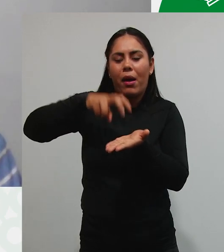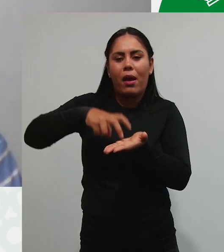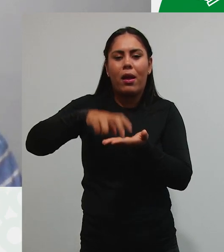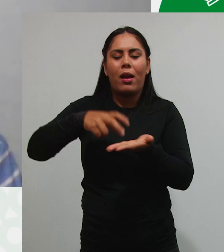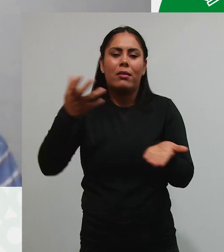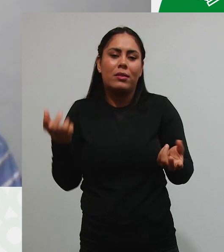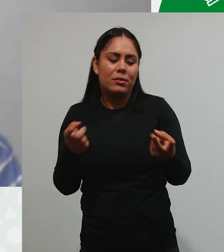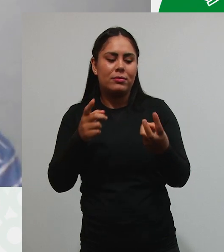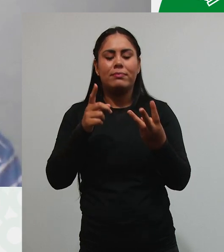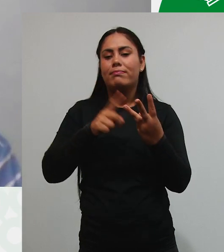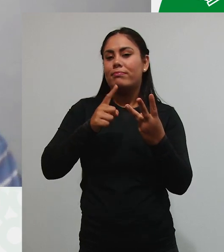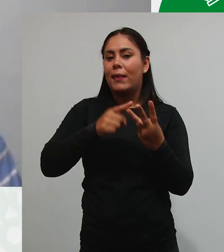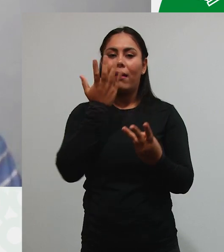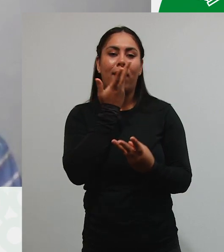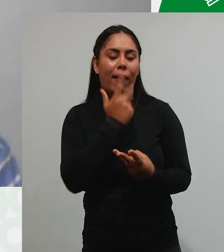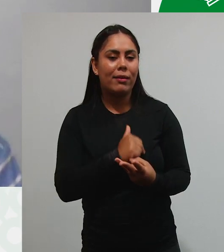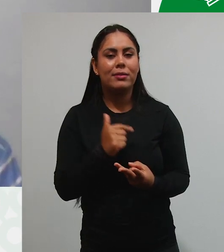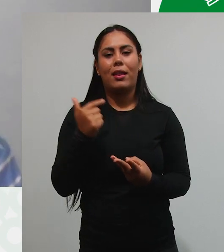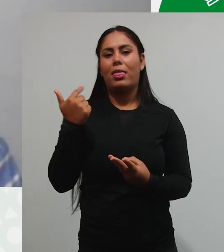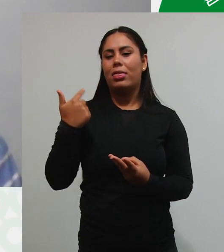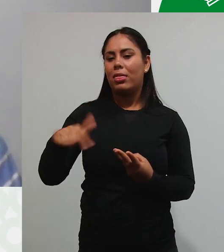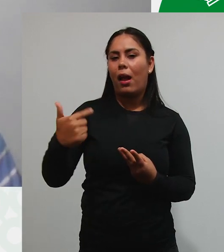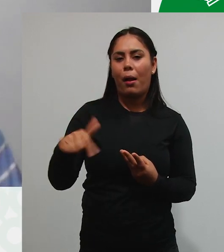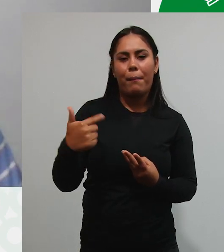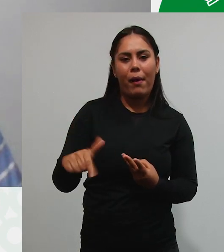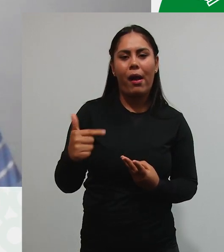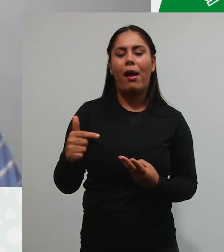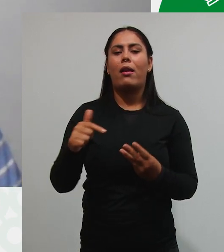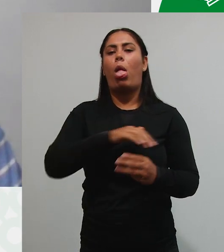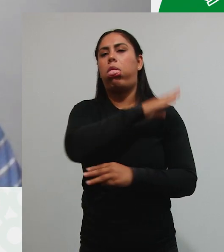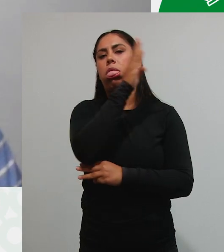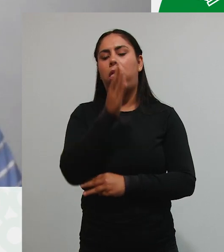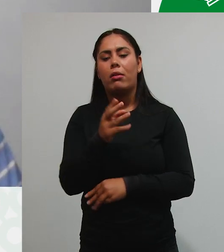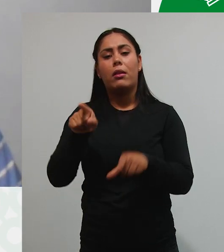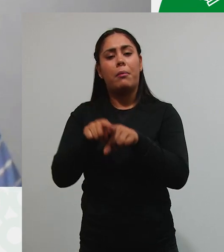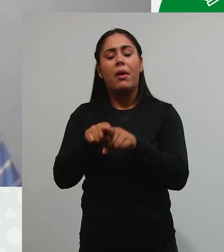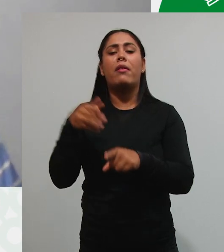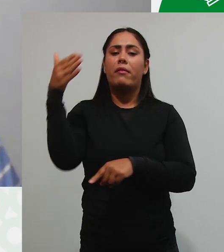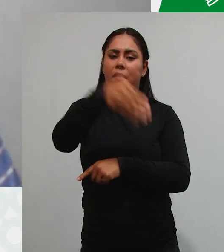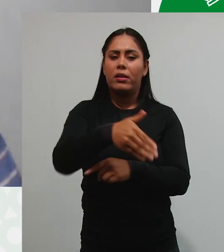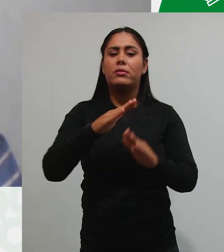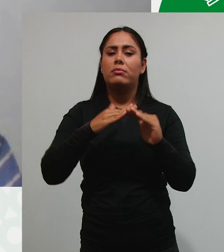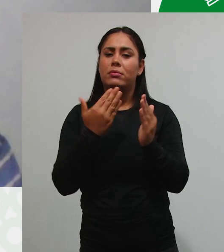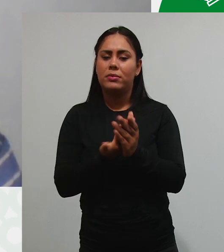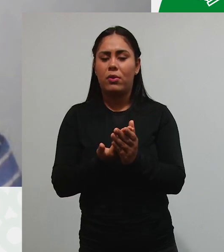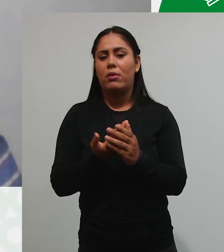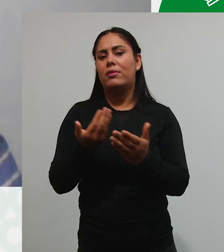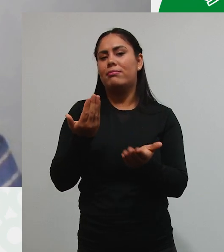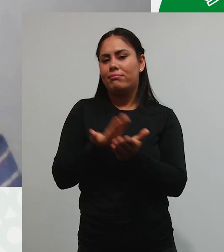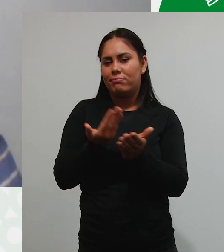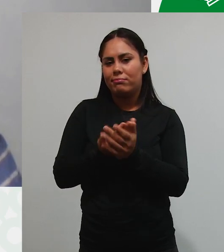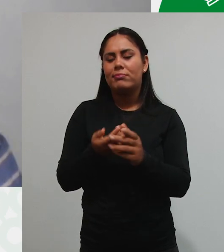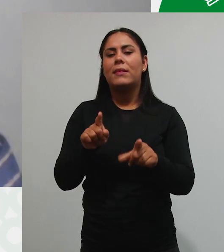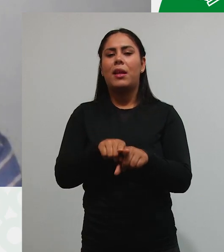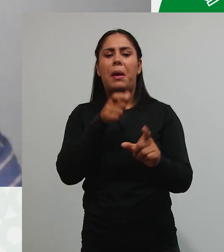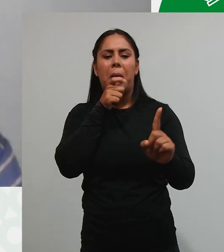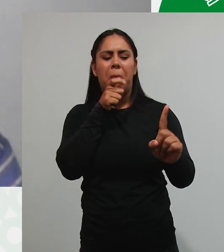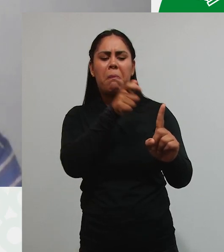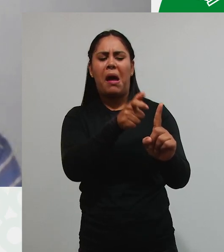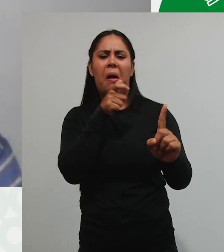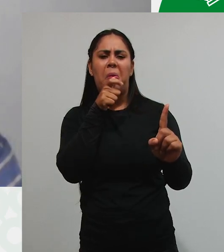temos crianças que trabalham e no outro dia estão na sala de aula. Nós temos crianças que são violentadas verbalmente